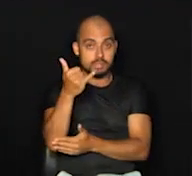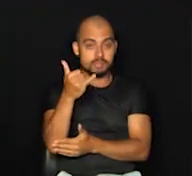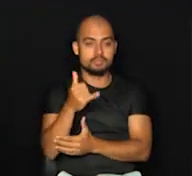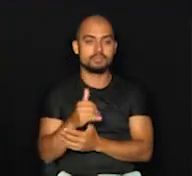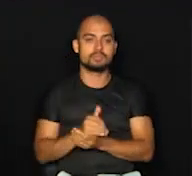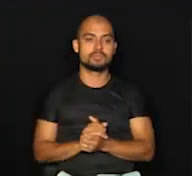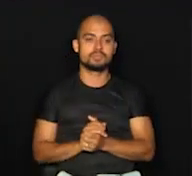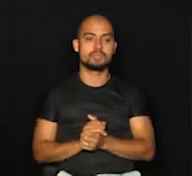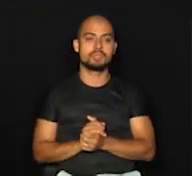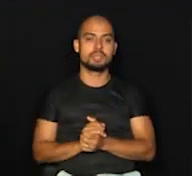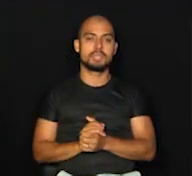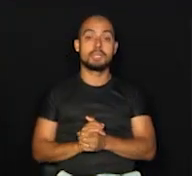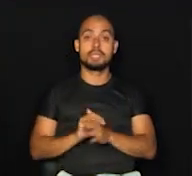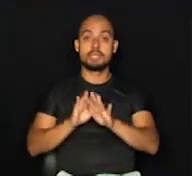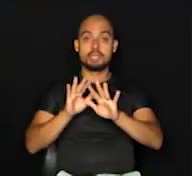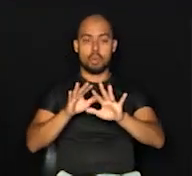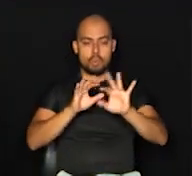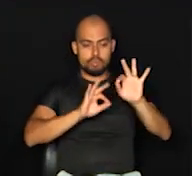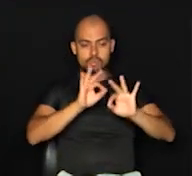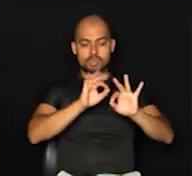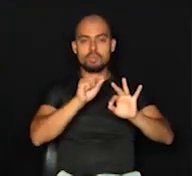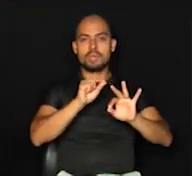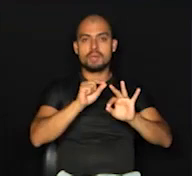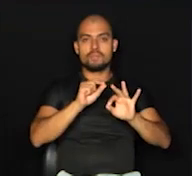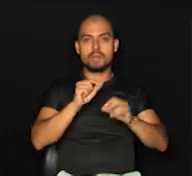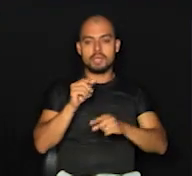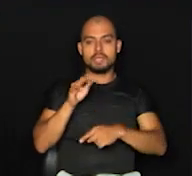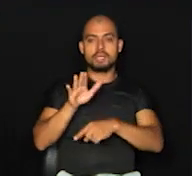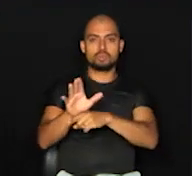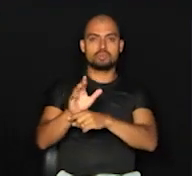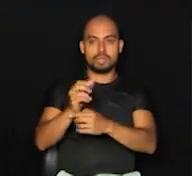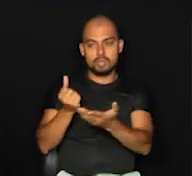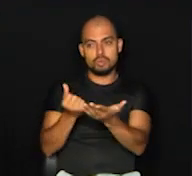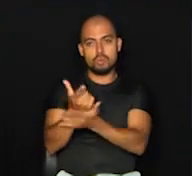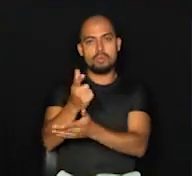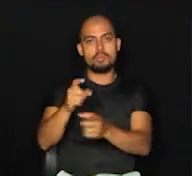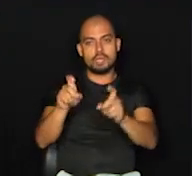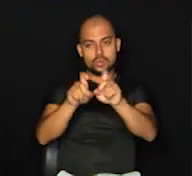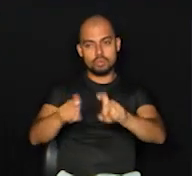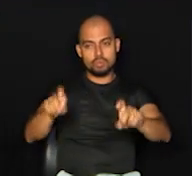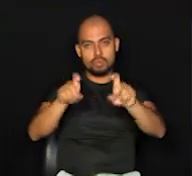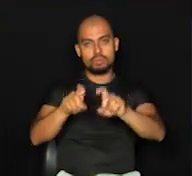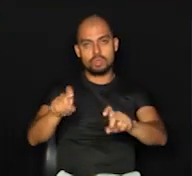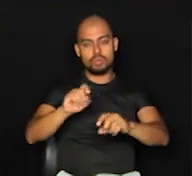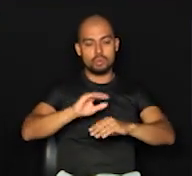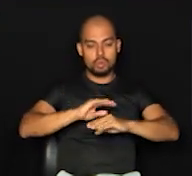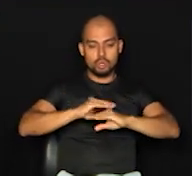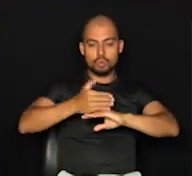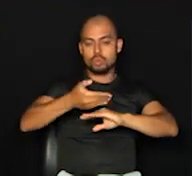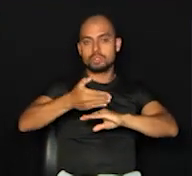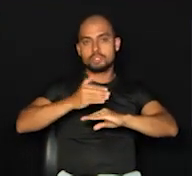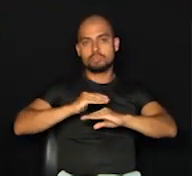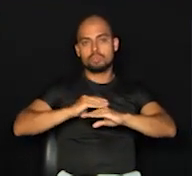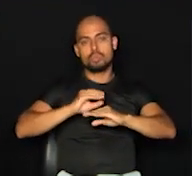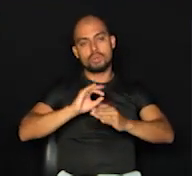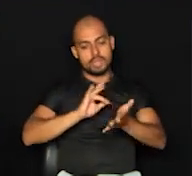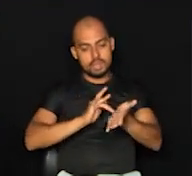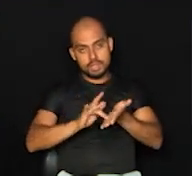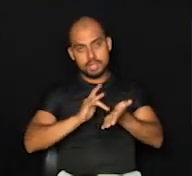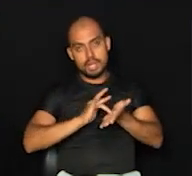O programa vai apoiar a compra de computadores, desktops ou notebook ou